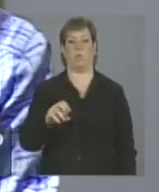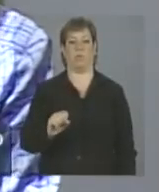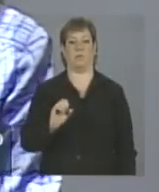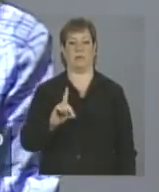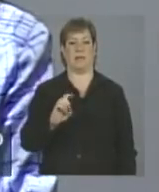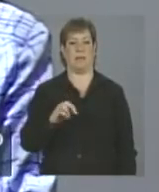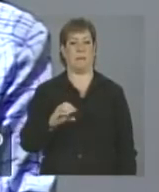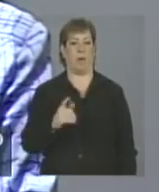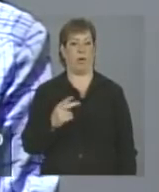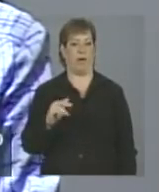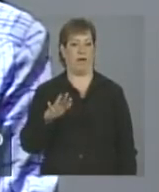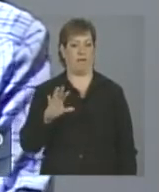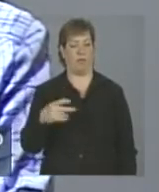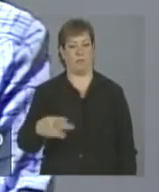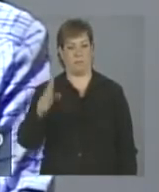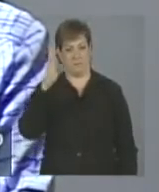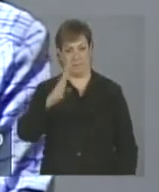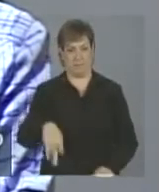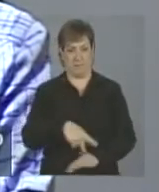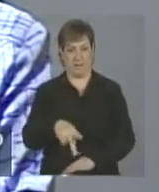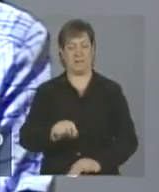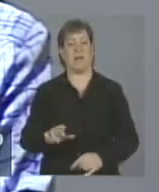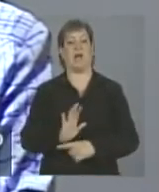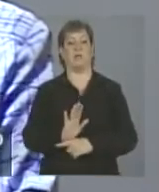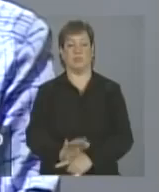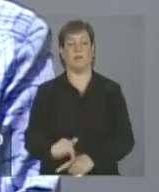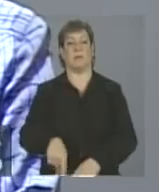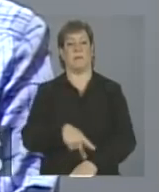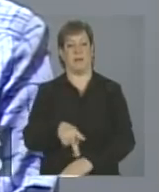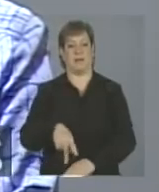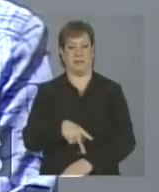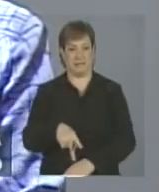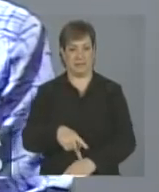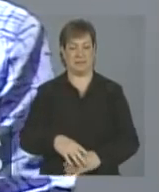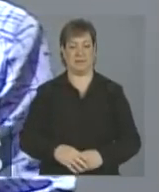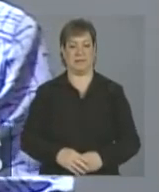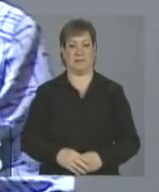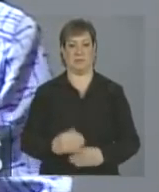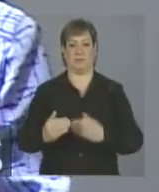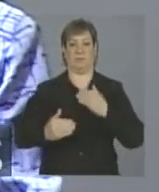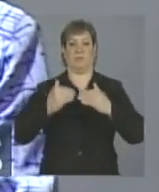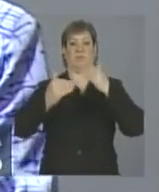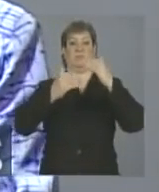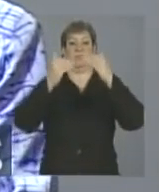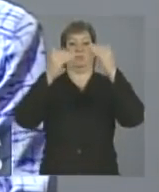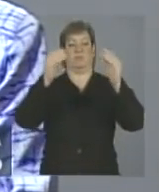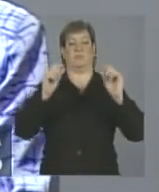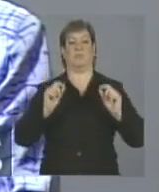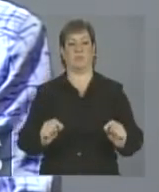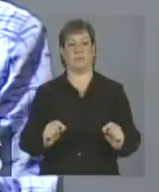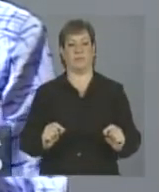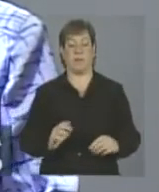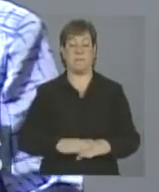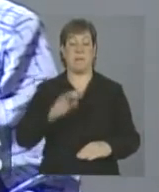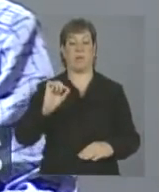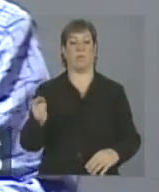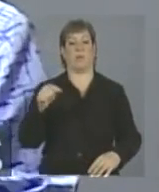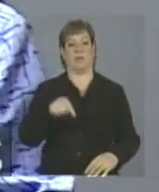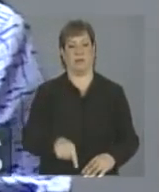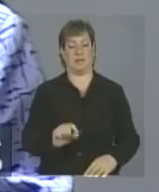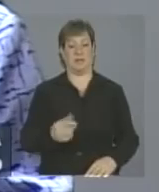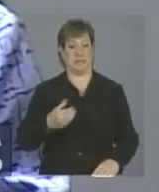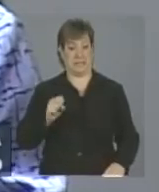país, ele permitirá que o país se desenvolva e, mais do que isso,